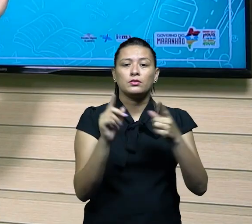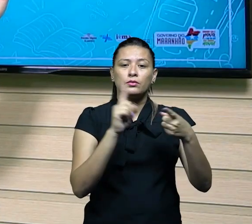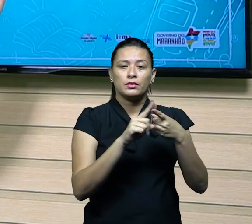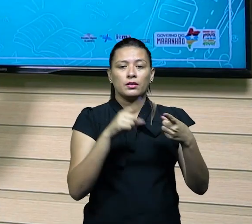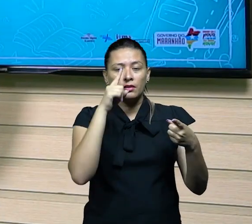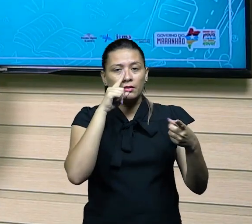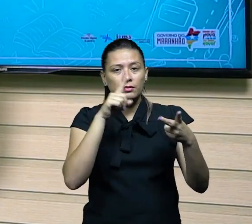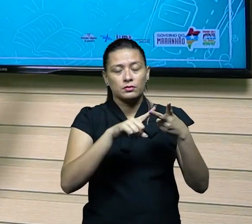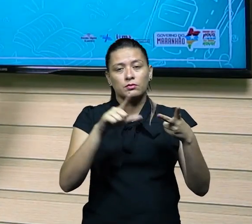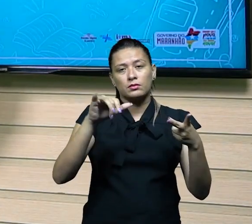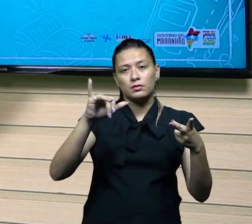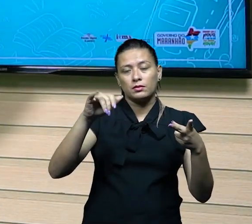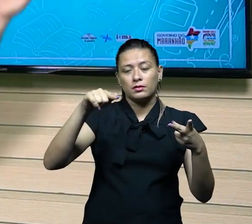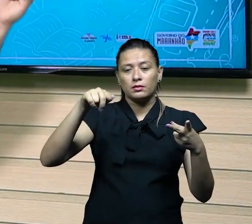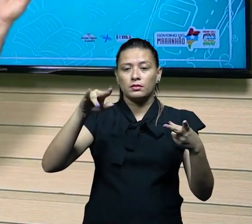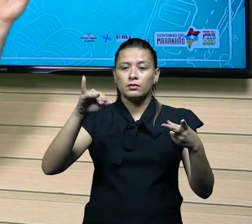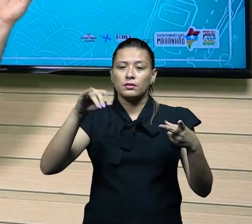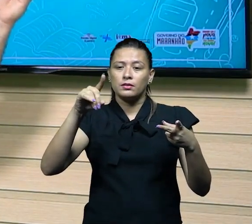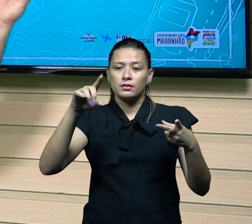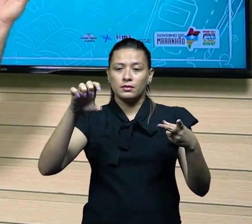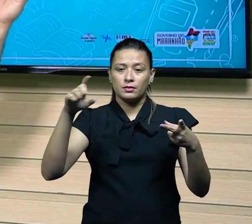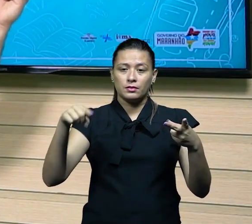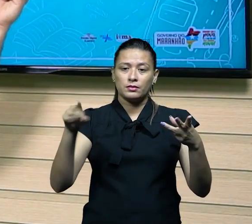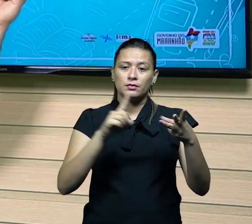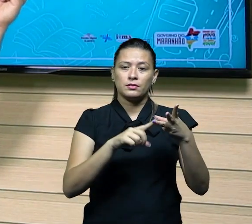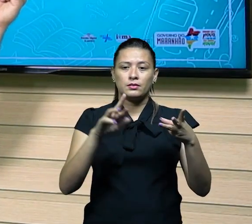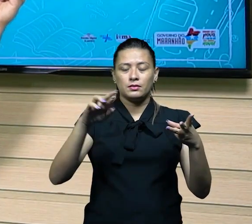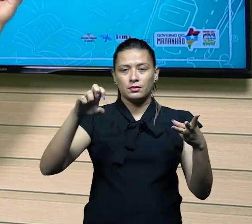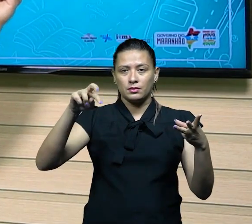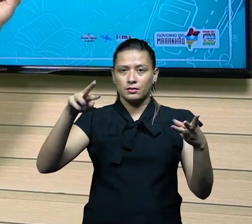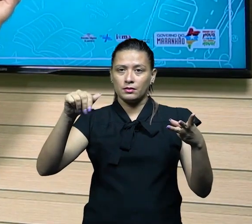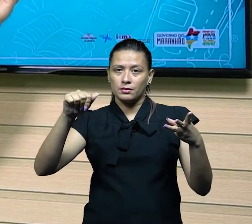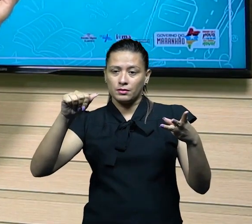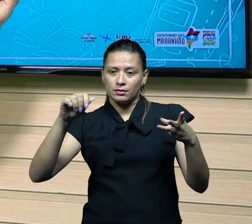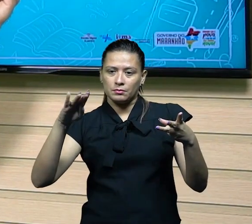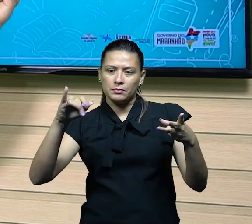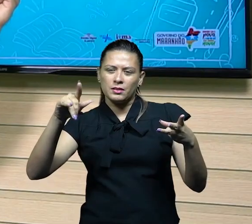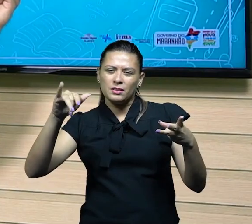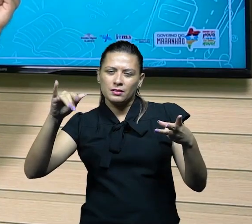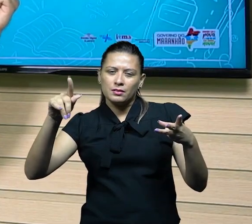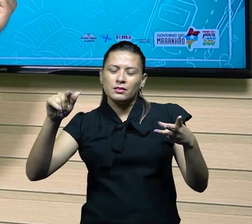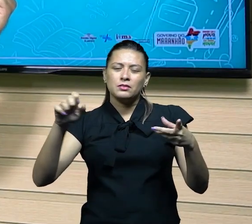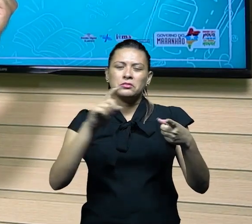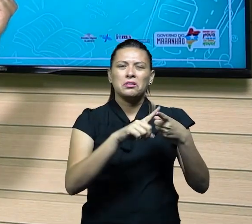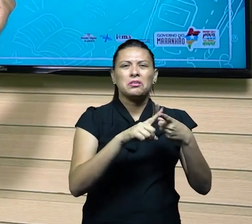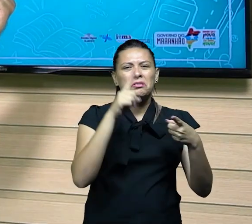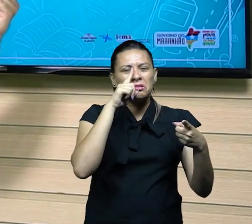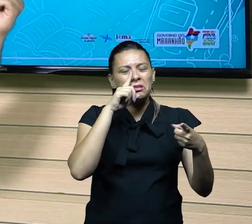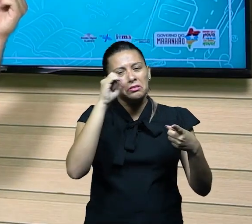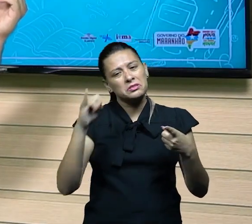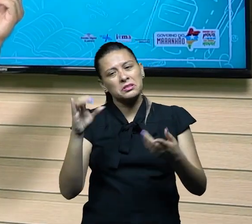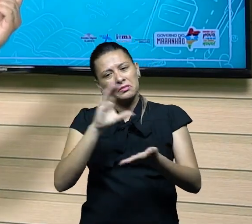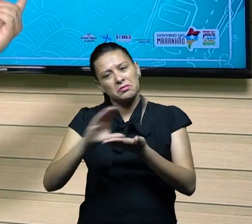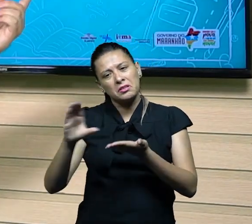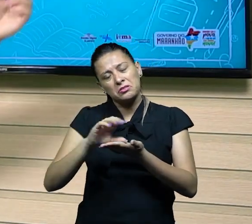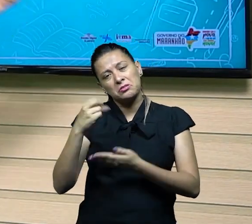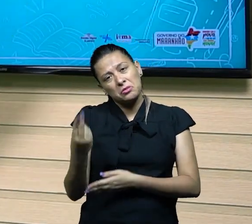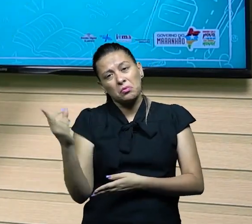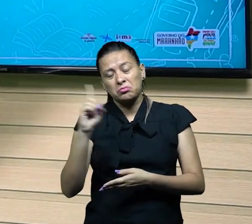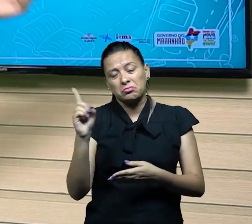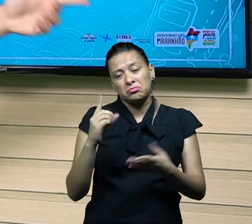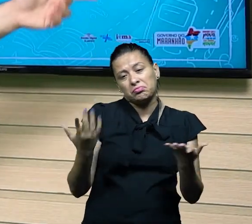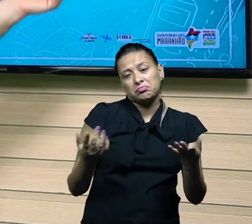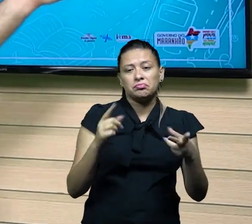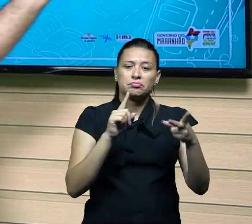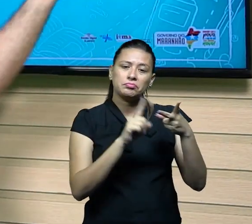se vale a pena eu investir ou não. Liquidez, quanto tempo eu vou ter retorno daquele dinheiro? Se eu posso ter retorno imediato, eu tenho que esperar um tempo para receber aquele dinheiro